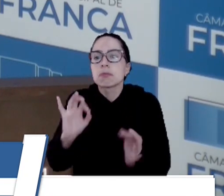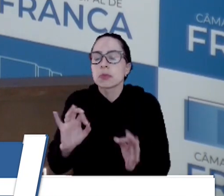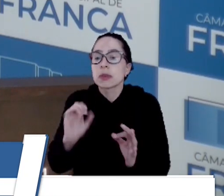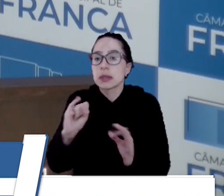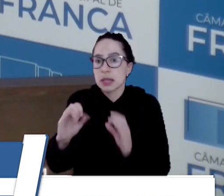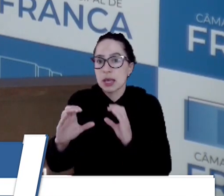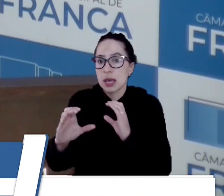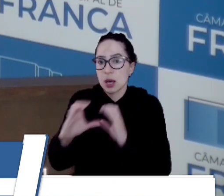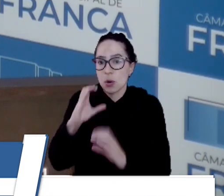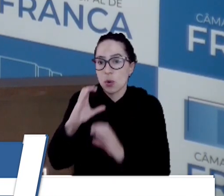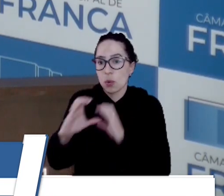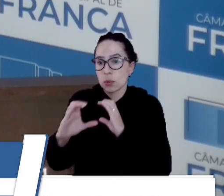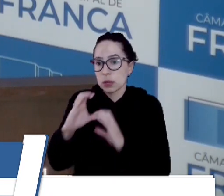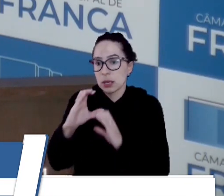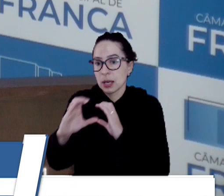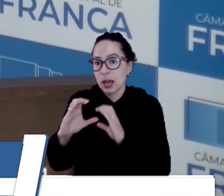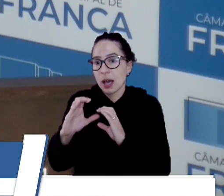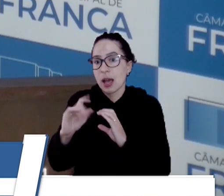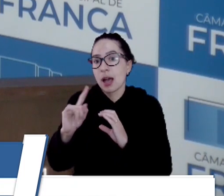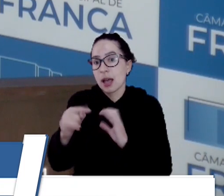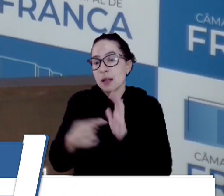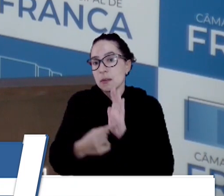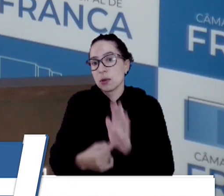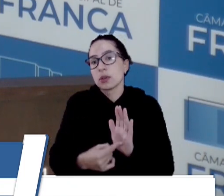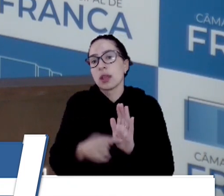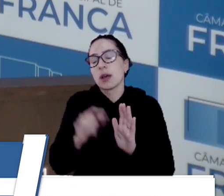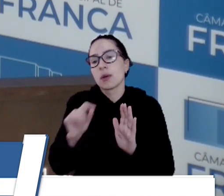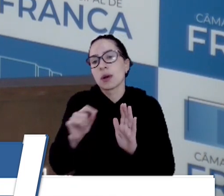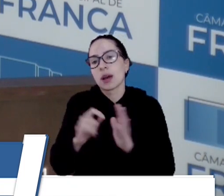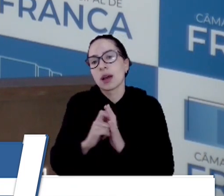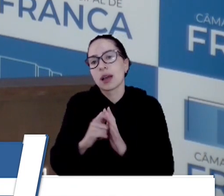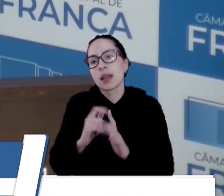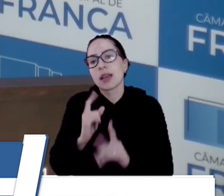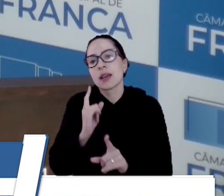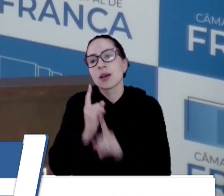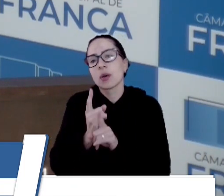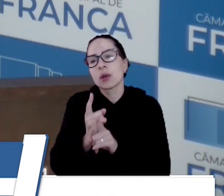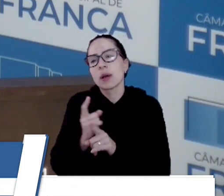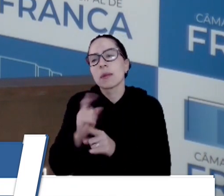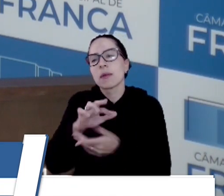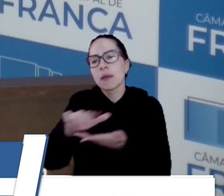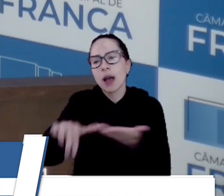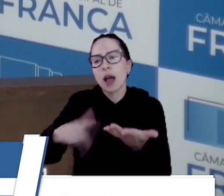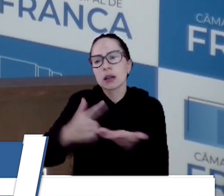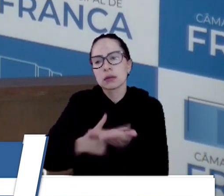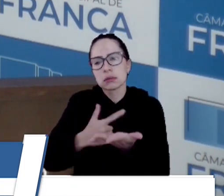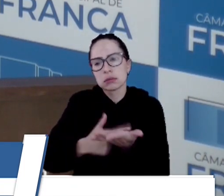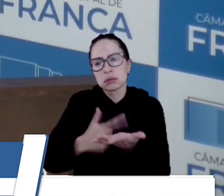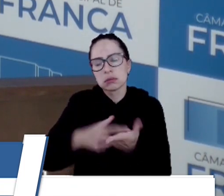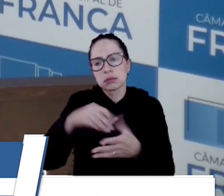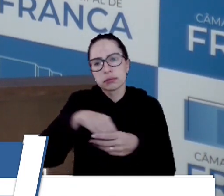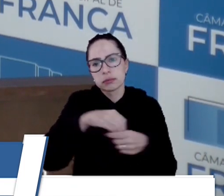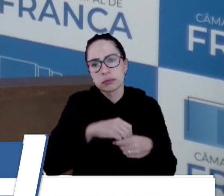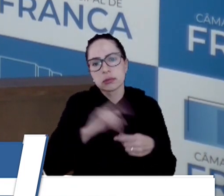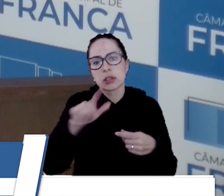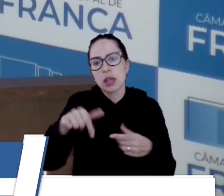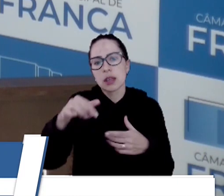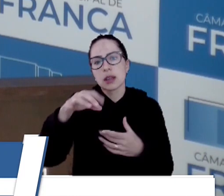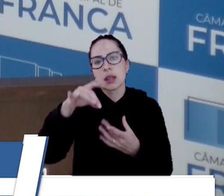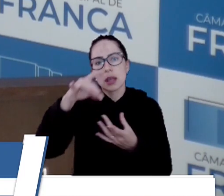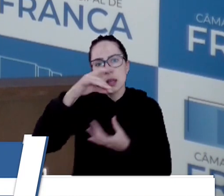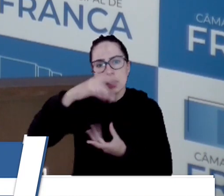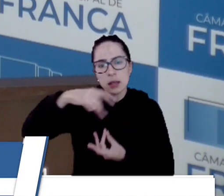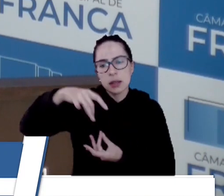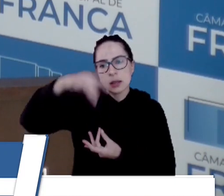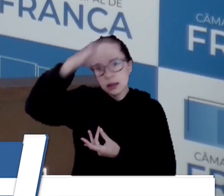Uma das formas de demonstrar essa comunicação encontramos em vários livros sagrados, e a doutrina explica sem o viés